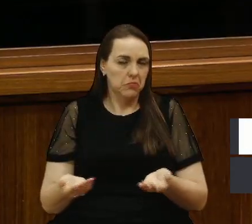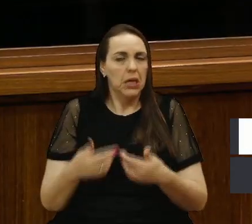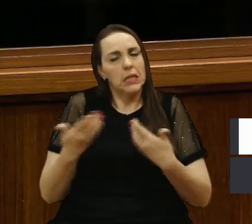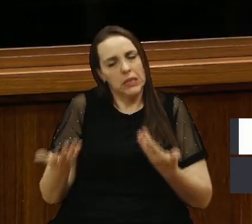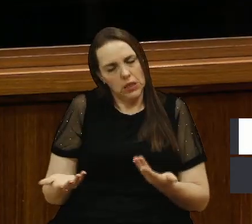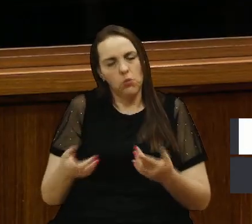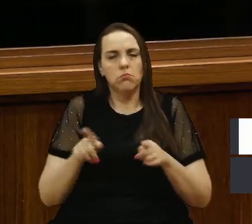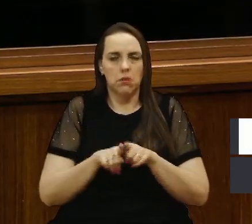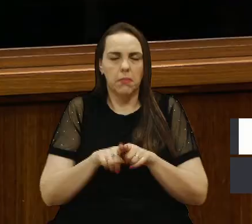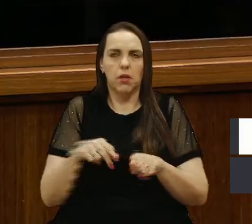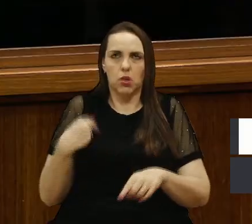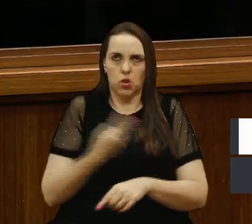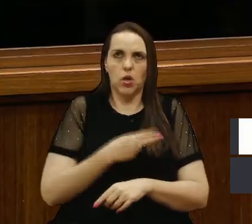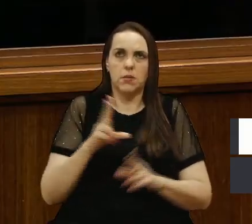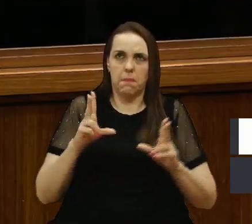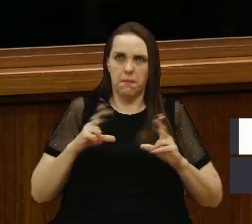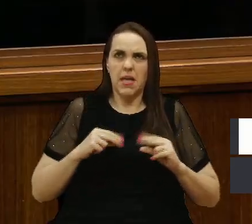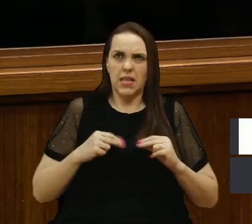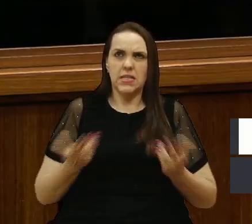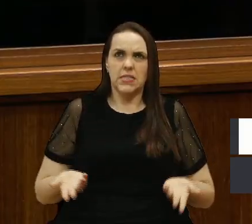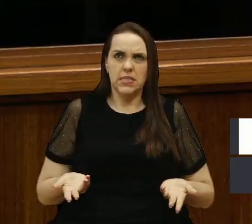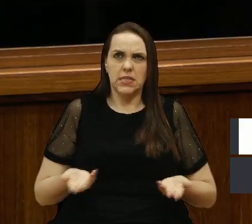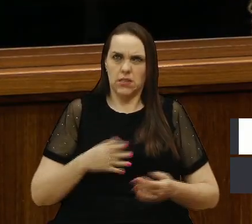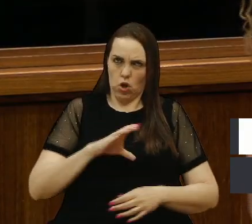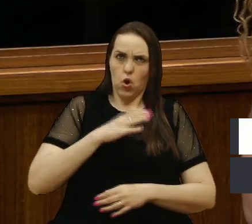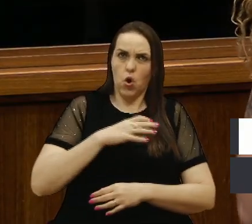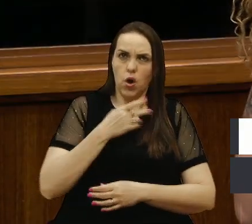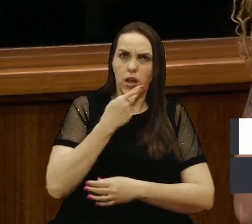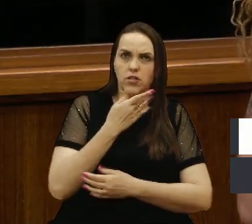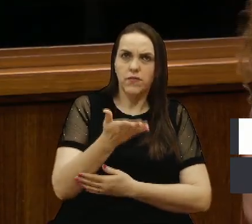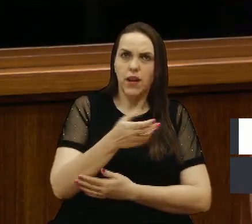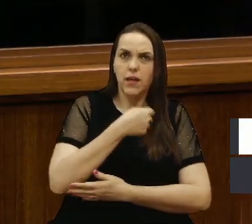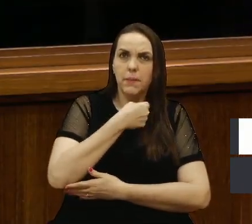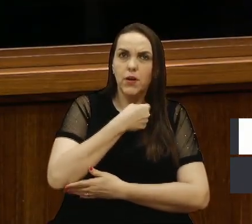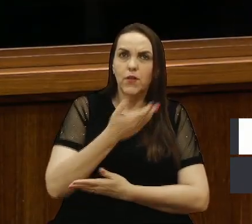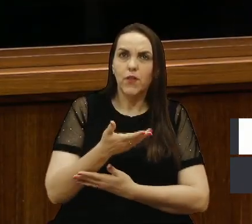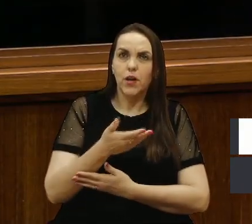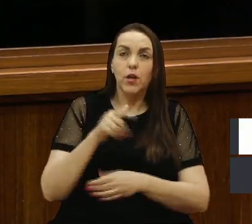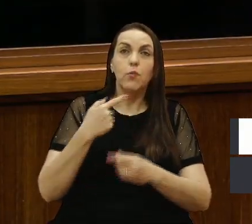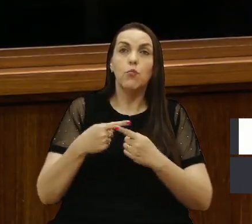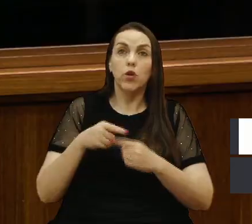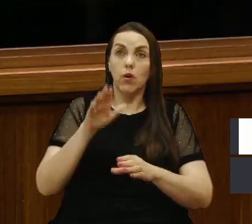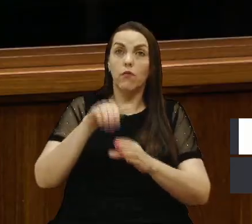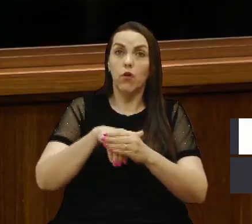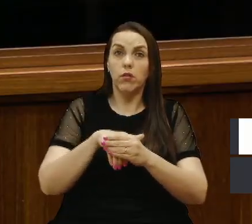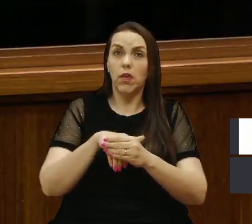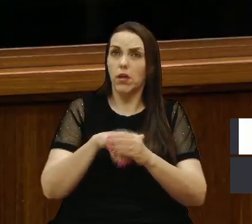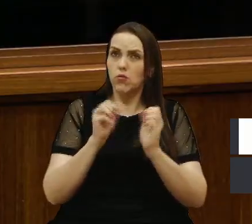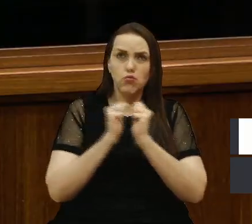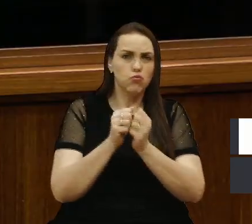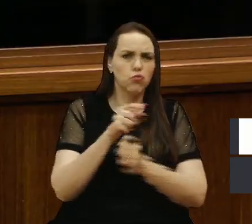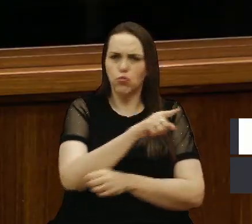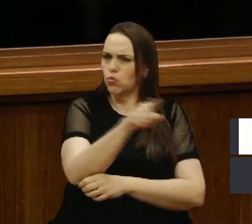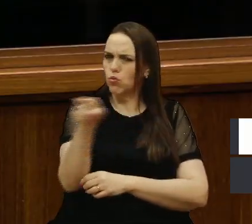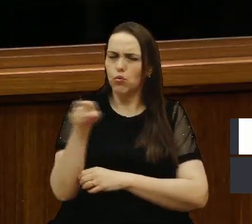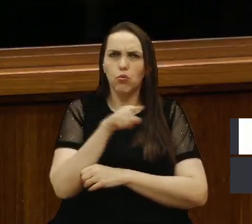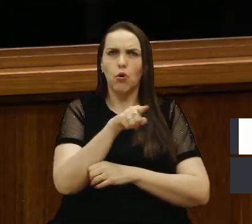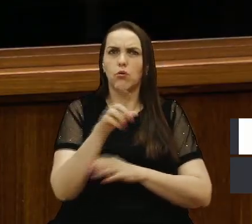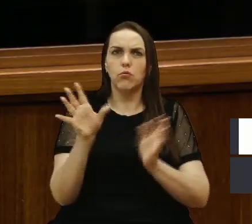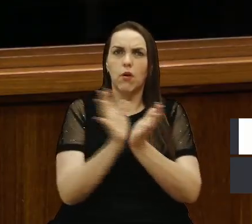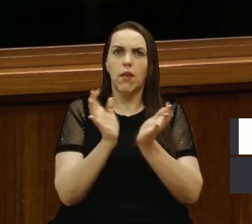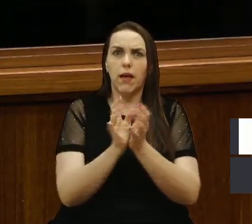também merecia. Tenho coragem de falar isso aqui no microfone, porque votei junto com todos os colegas,